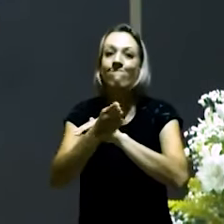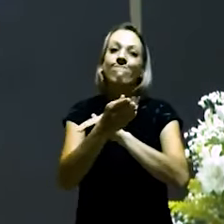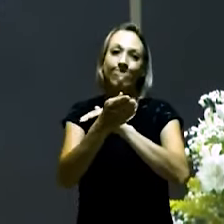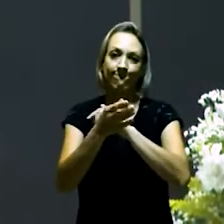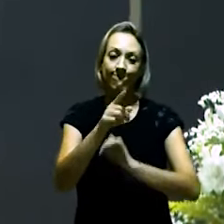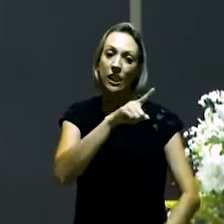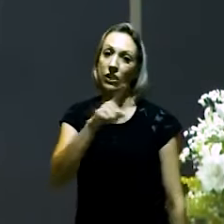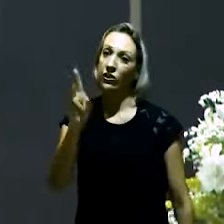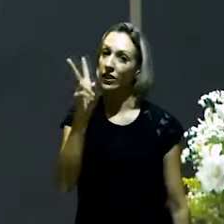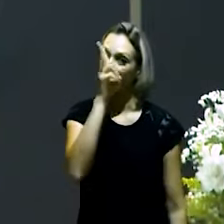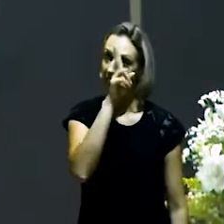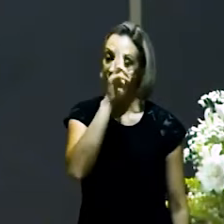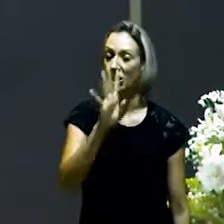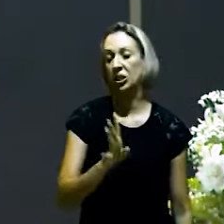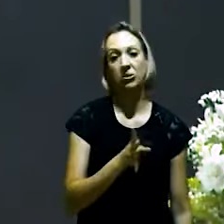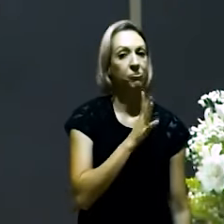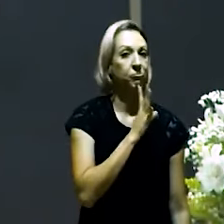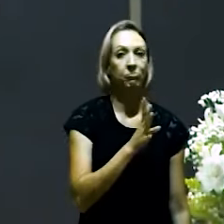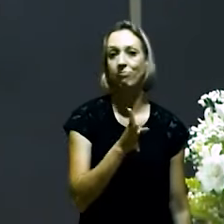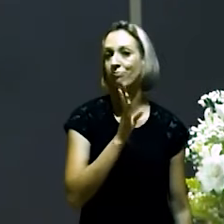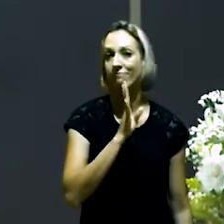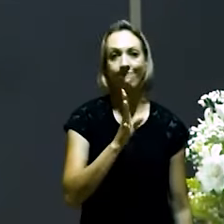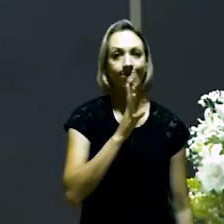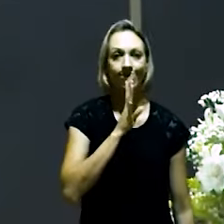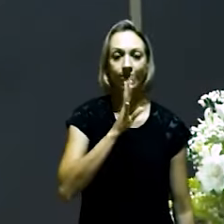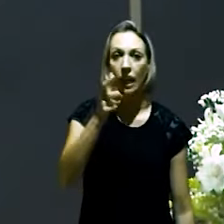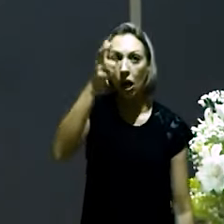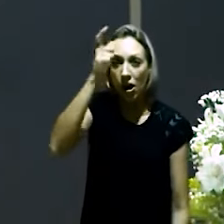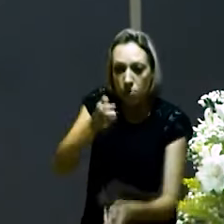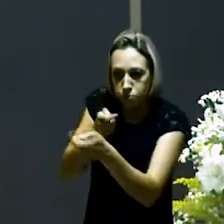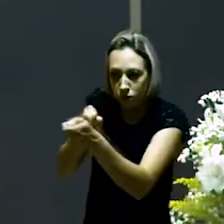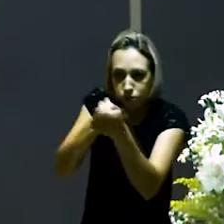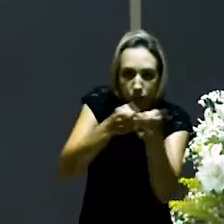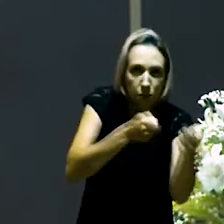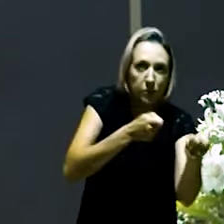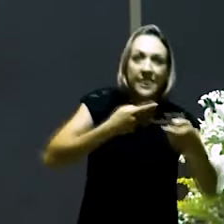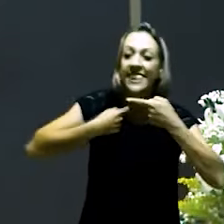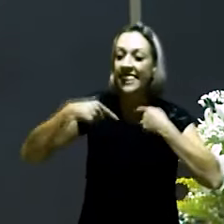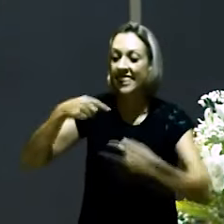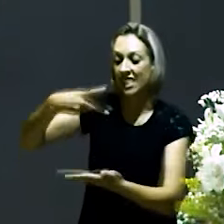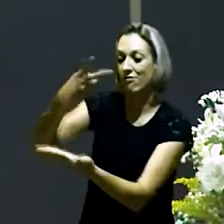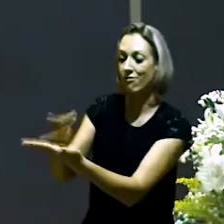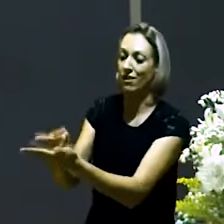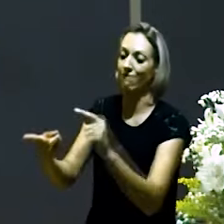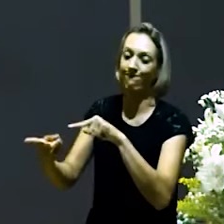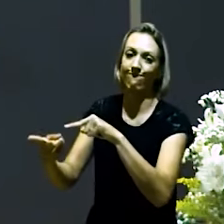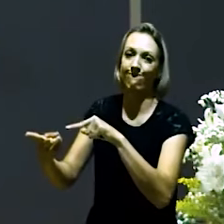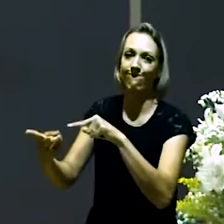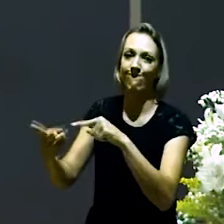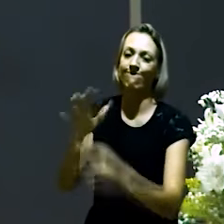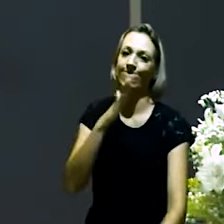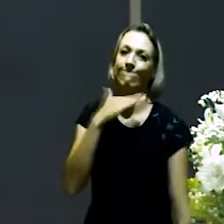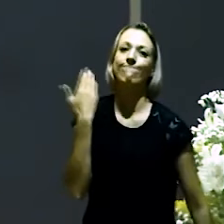desta pessoa, não. Há um poder espiritual que trabalha para destruir aquela pessoa. Aquela pessoa está